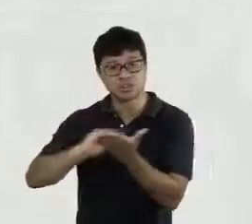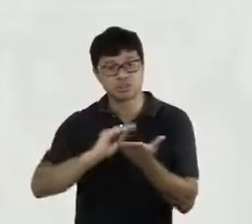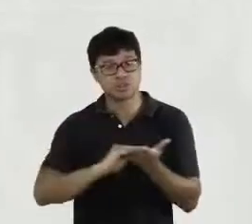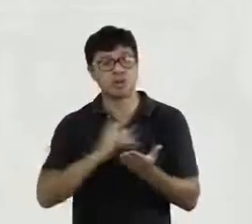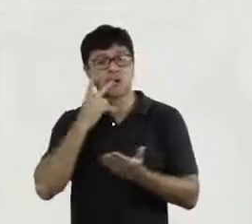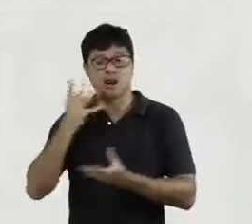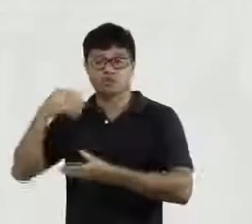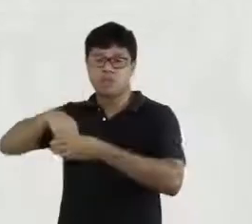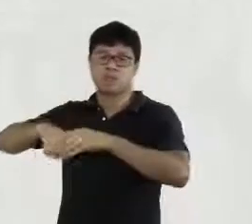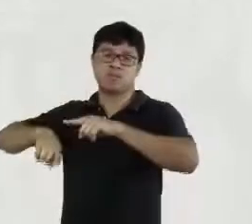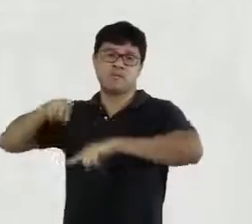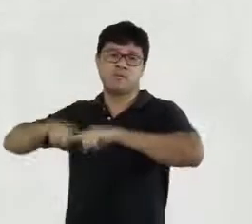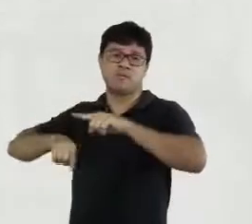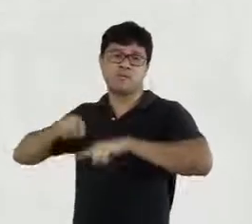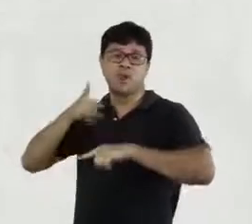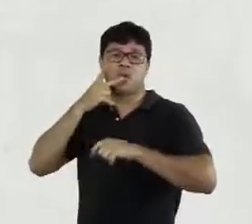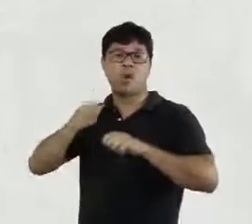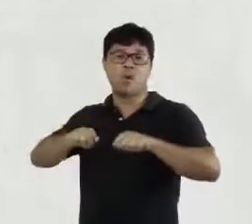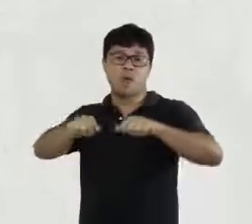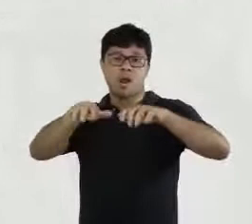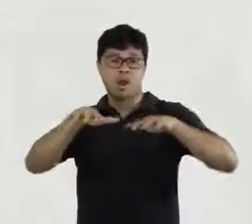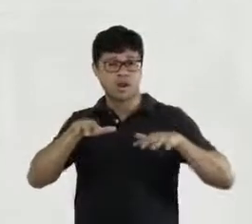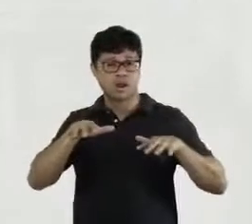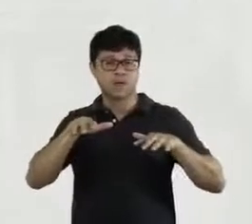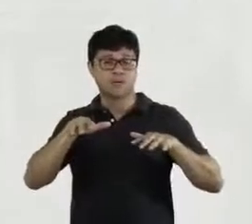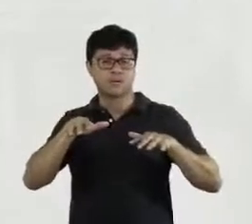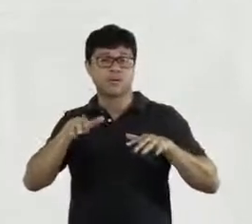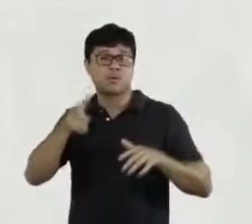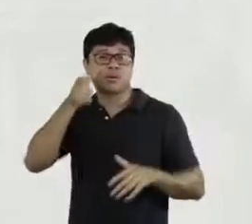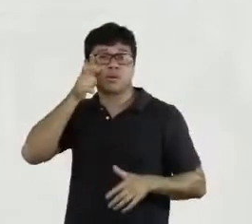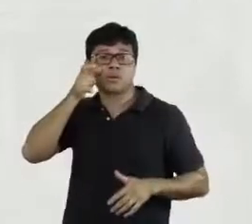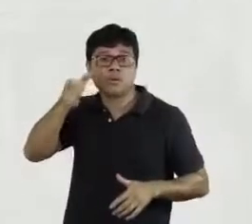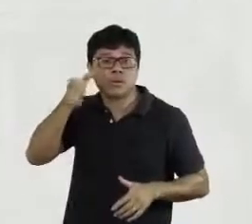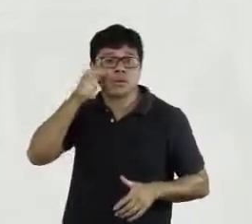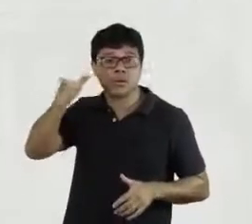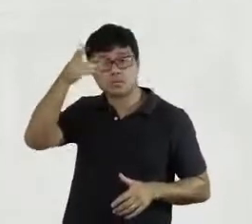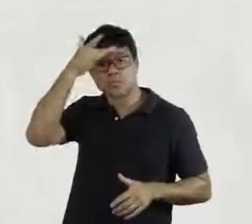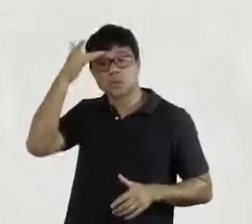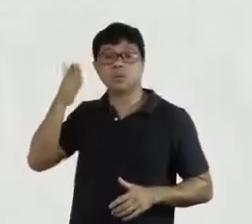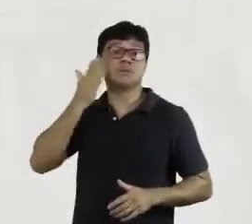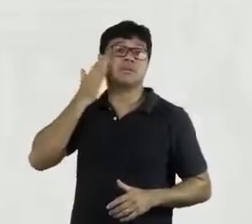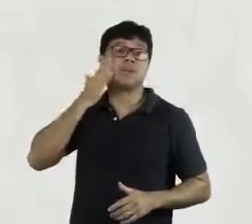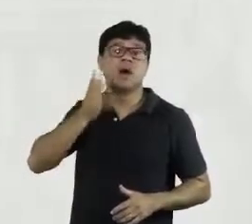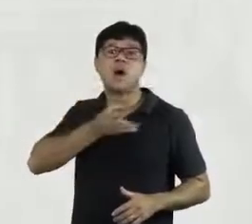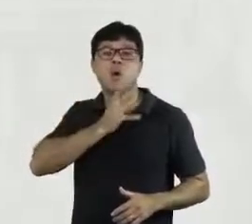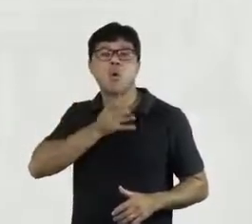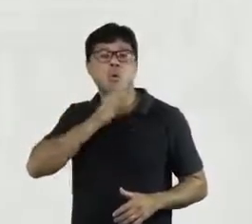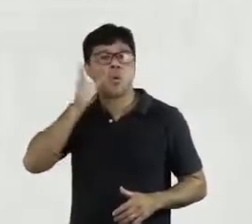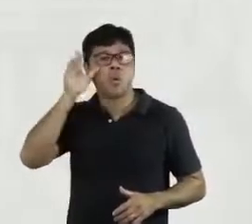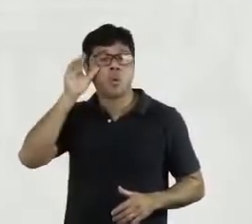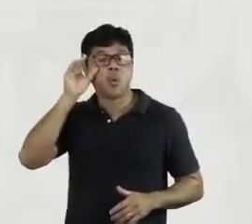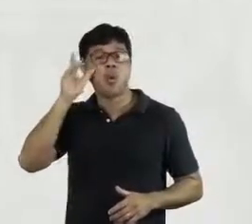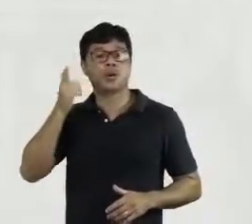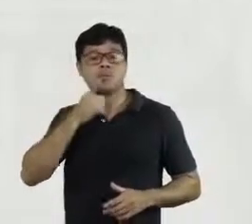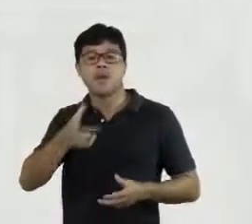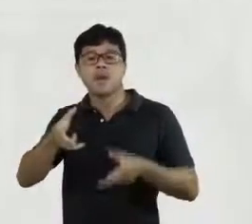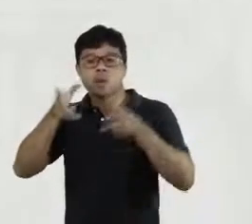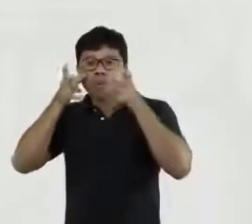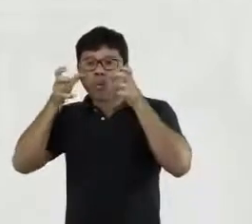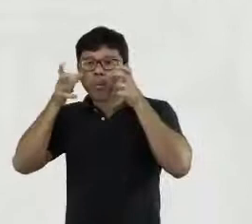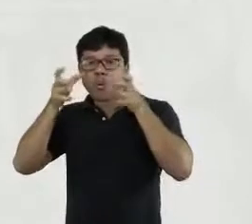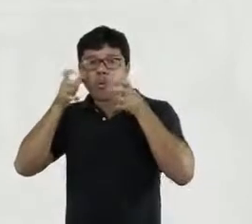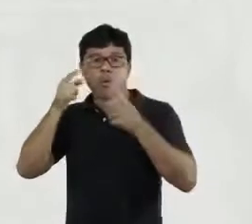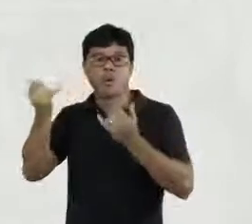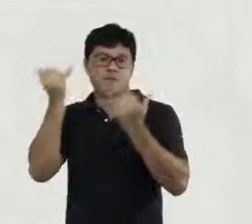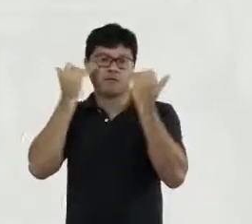suportes físicos com uma audiência, aqueles que são interessados em saber e que precisam obter